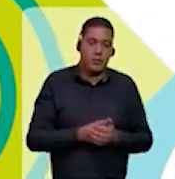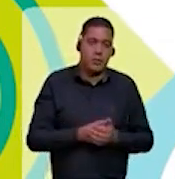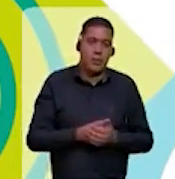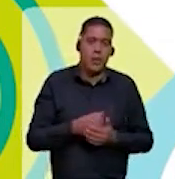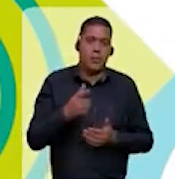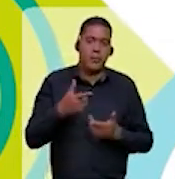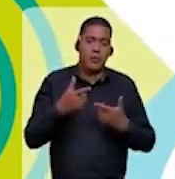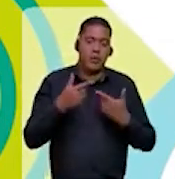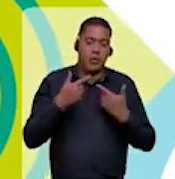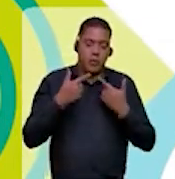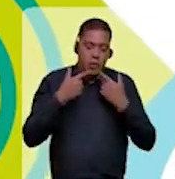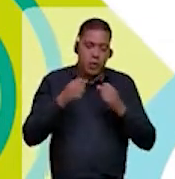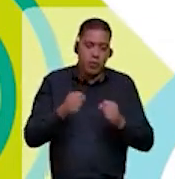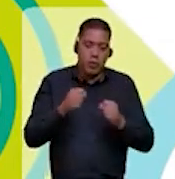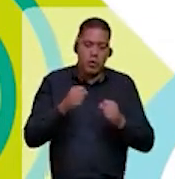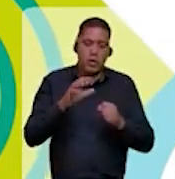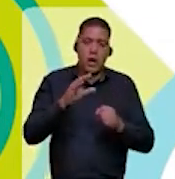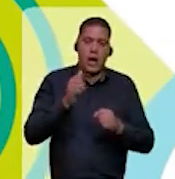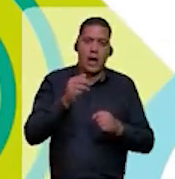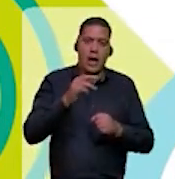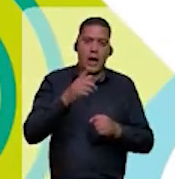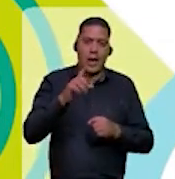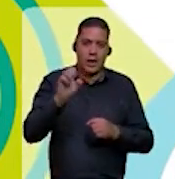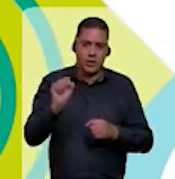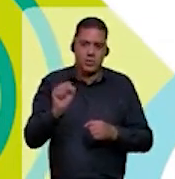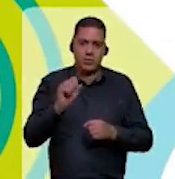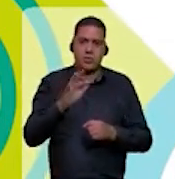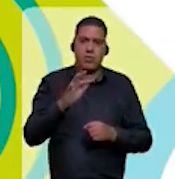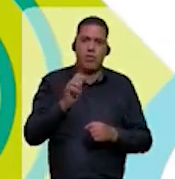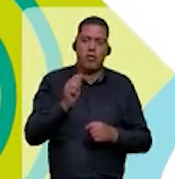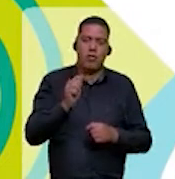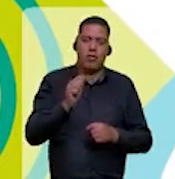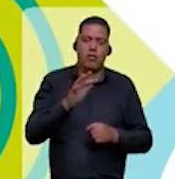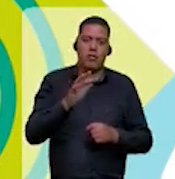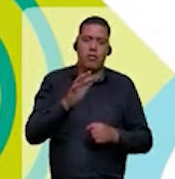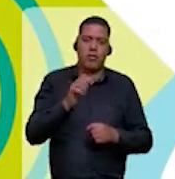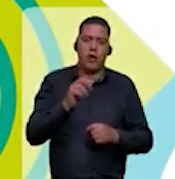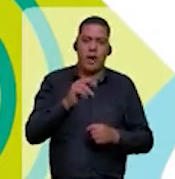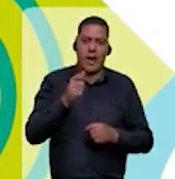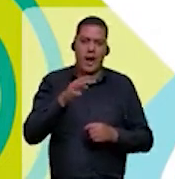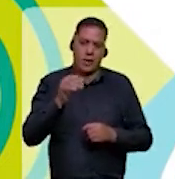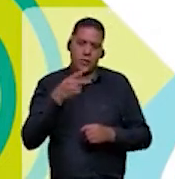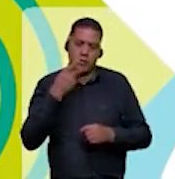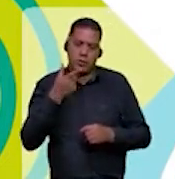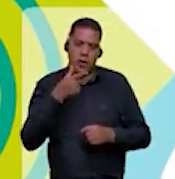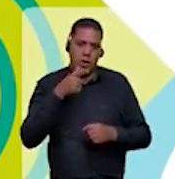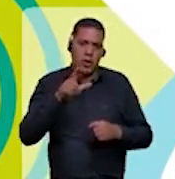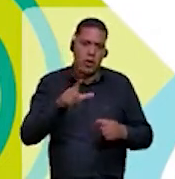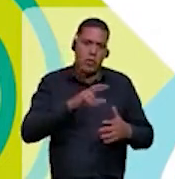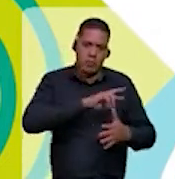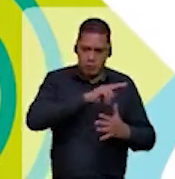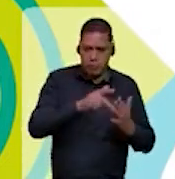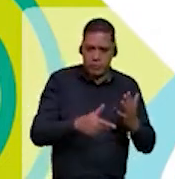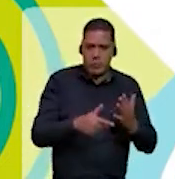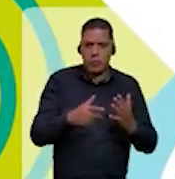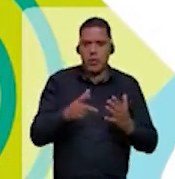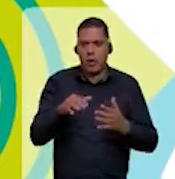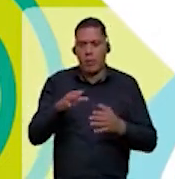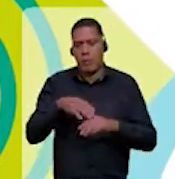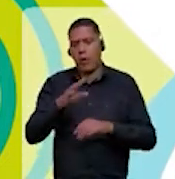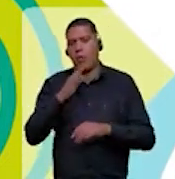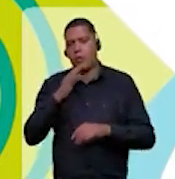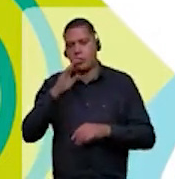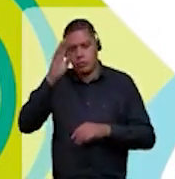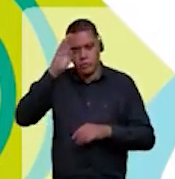o linguista brasileiro Carlos Faraco sugeriu que o pluricentrismo é mais reconhecido pelo mundo acadêmico do